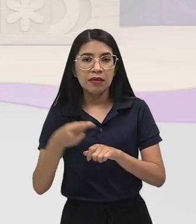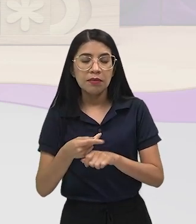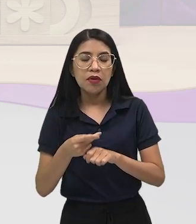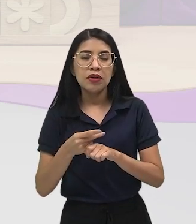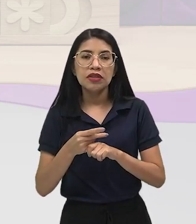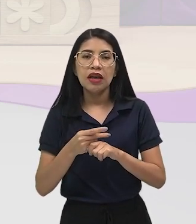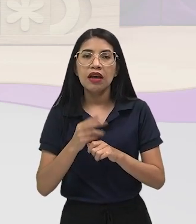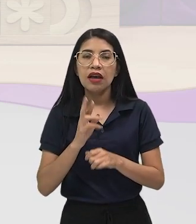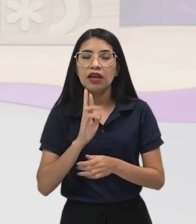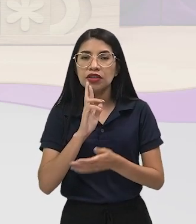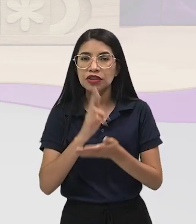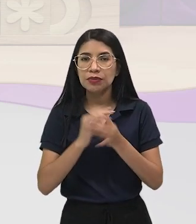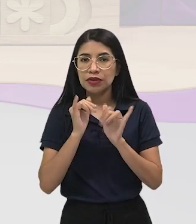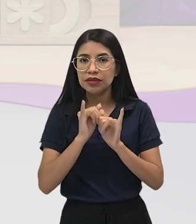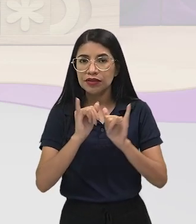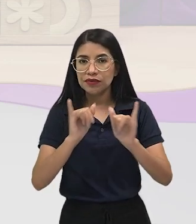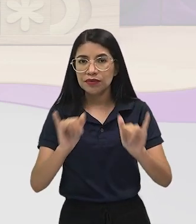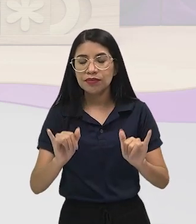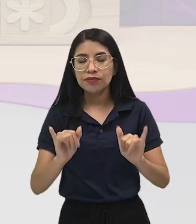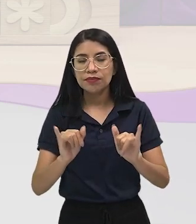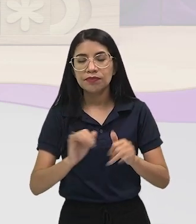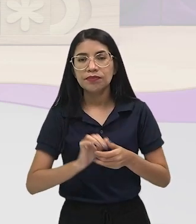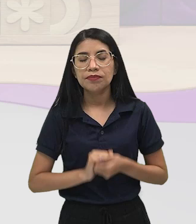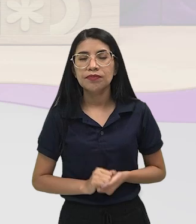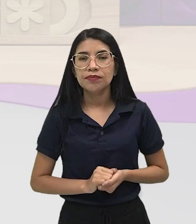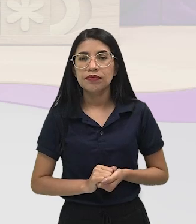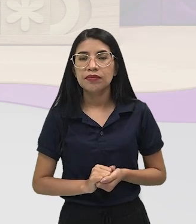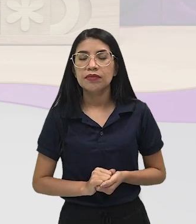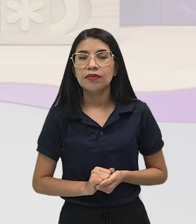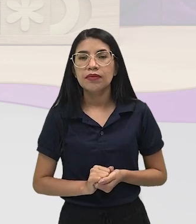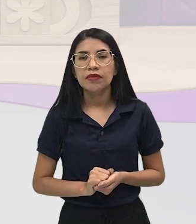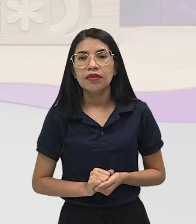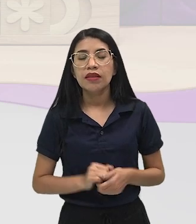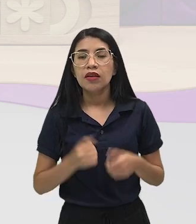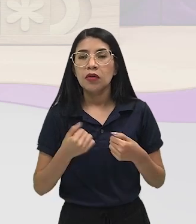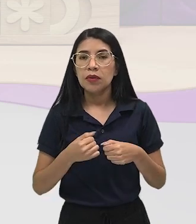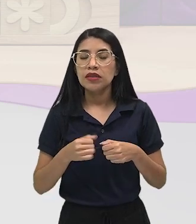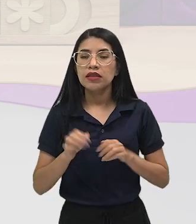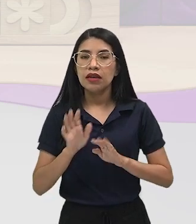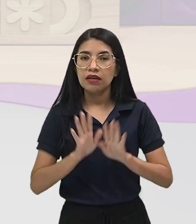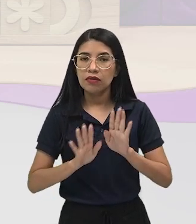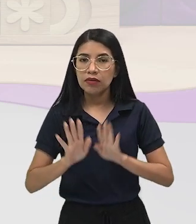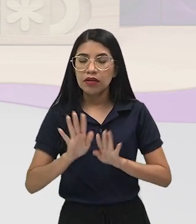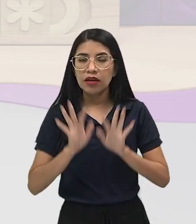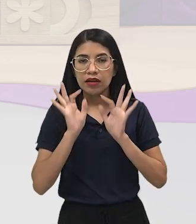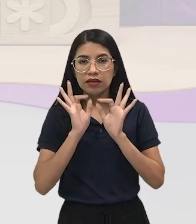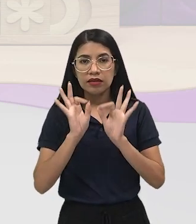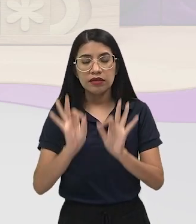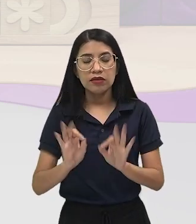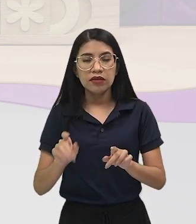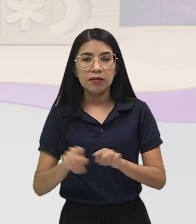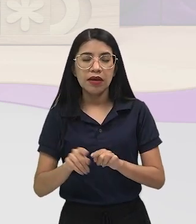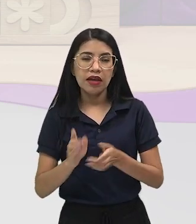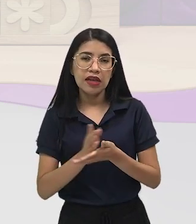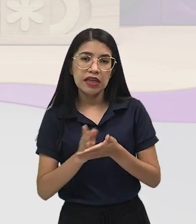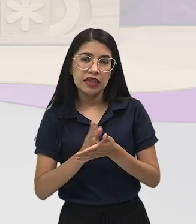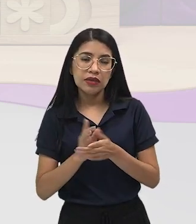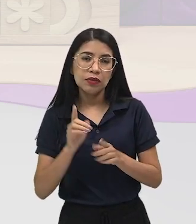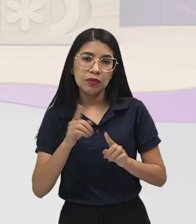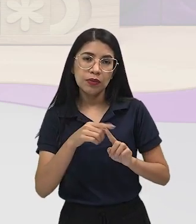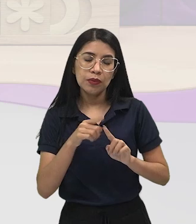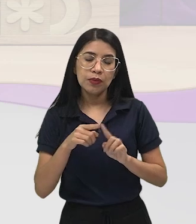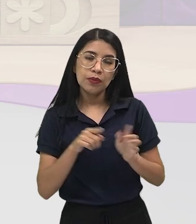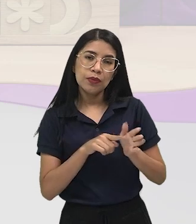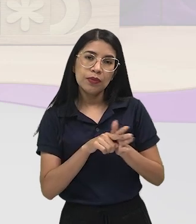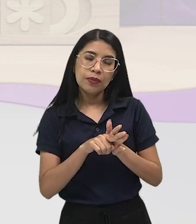esse resultado. Beleza? Então, nós temos que ter muito cuidado. Às vezes, um tipo de